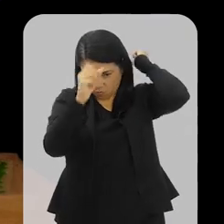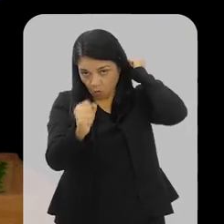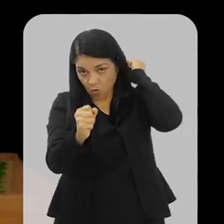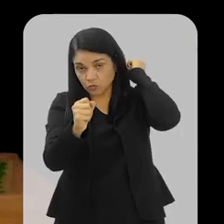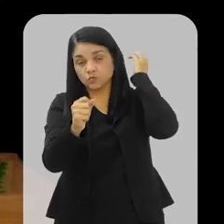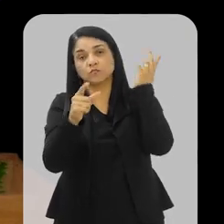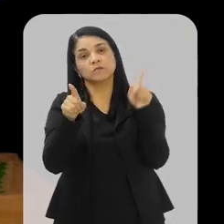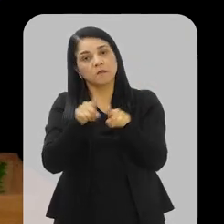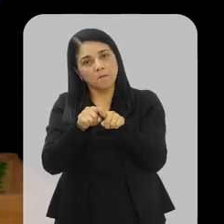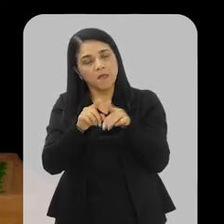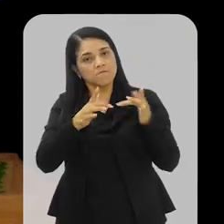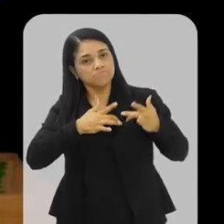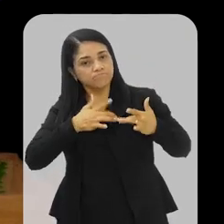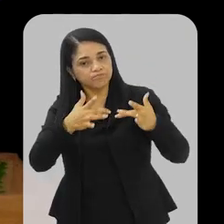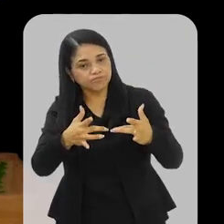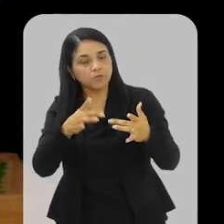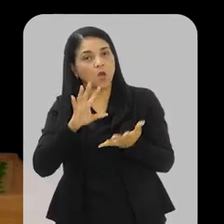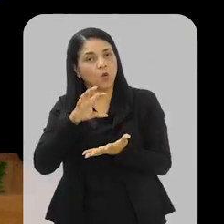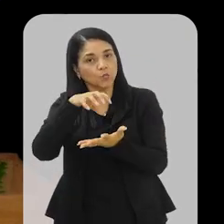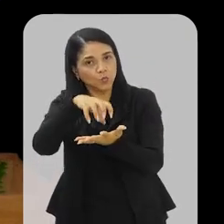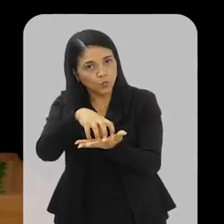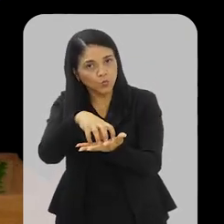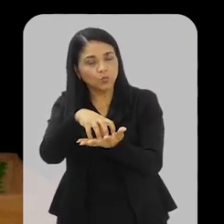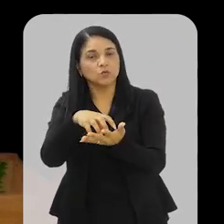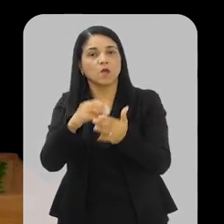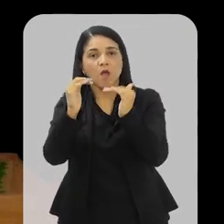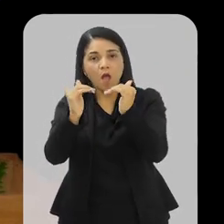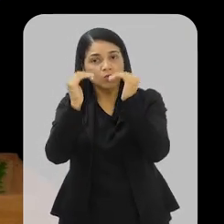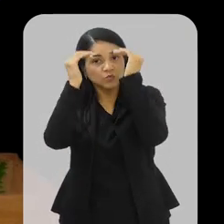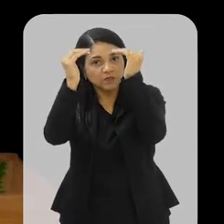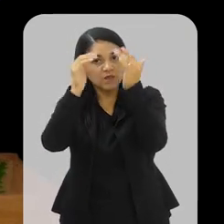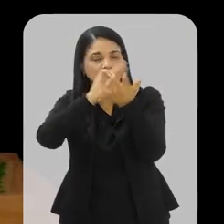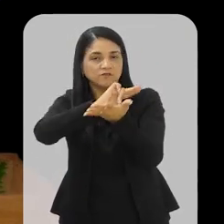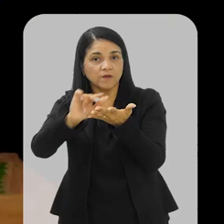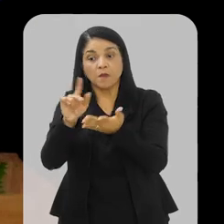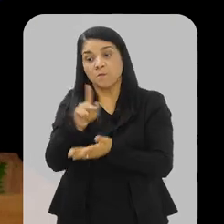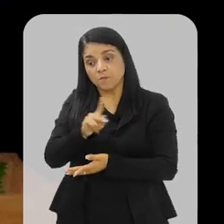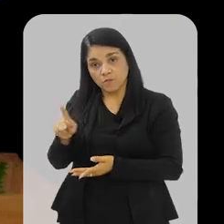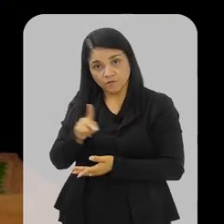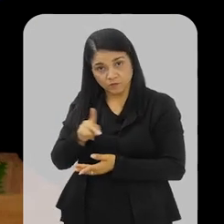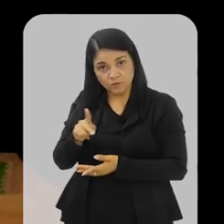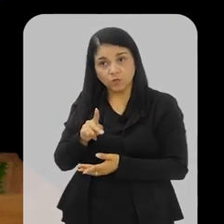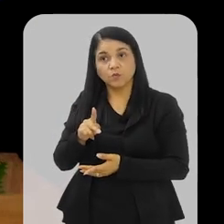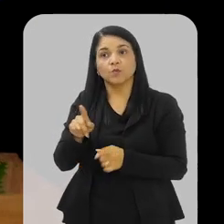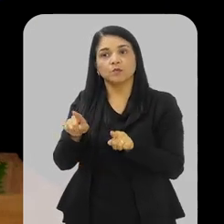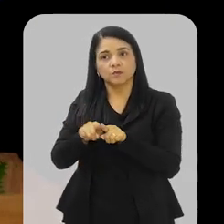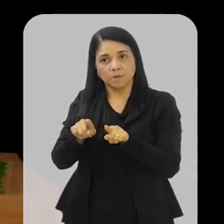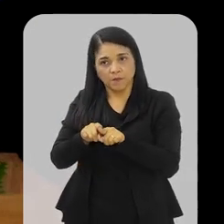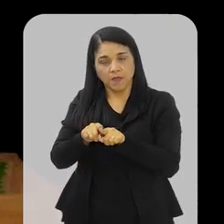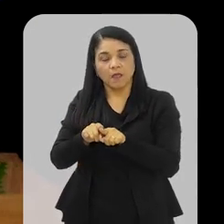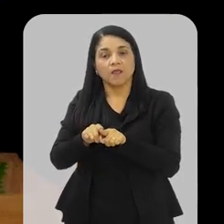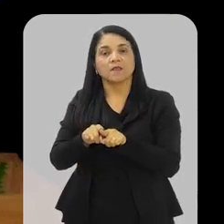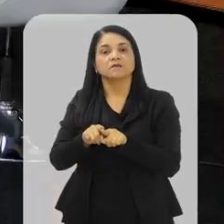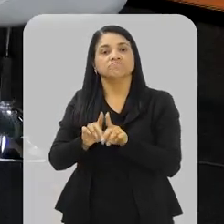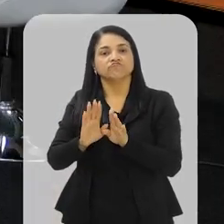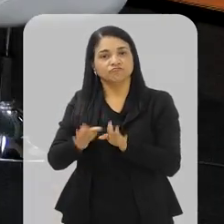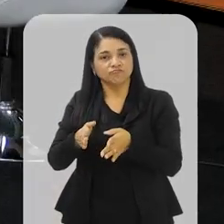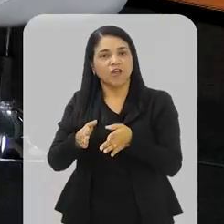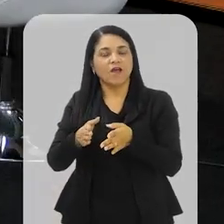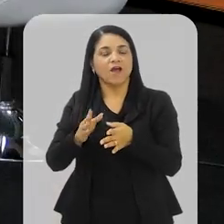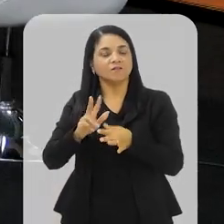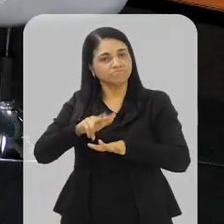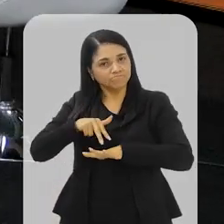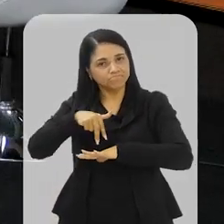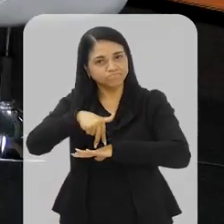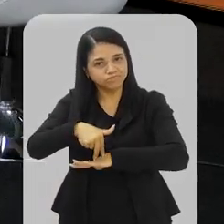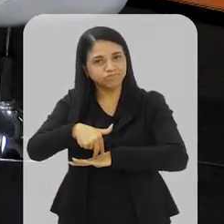csos que se colocaram à disposição desse núcleo várias autoridades inclusive o professor Ítalo também já eh